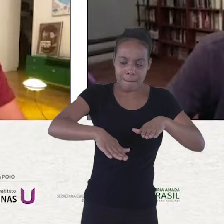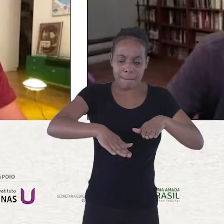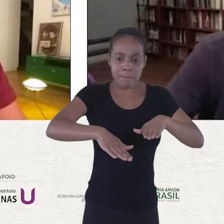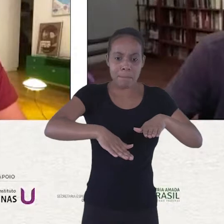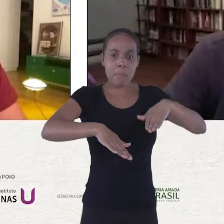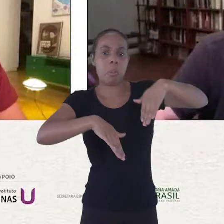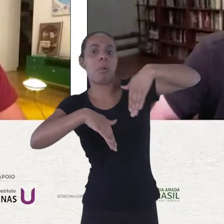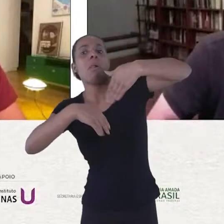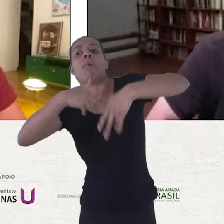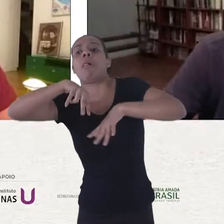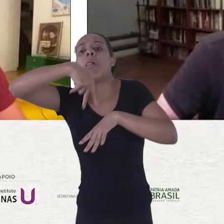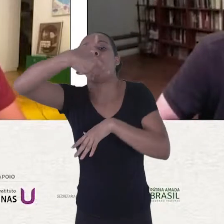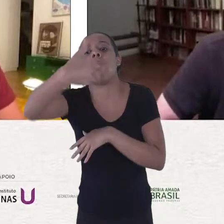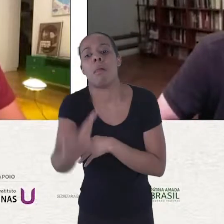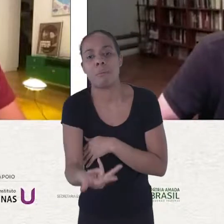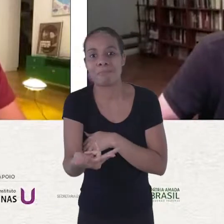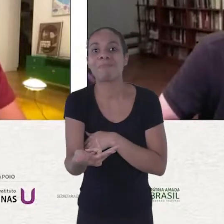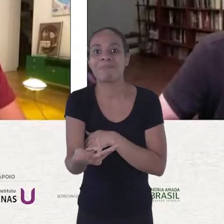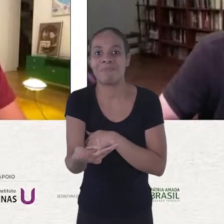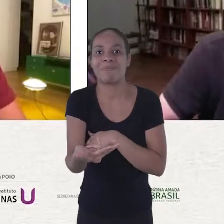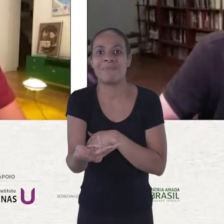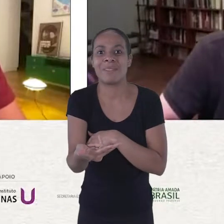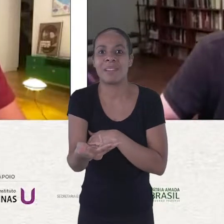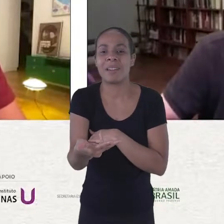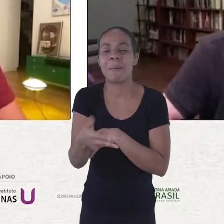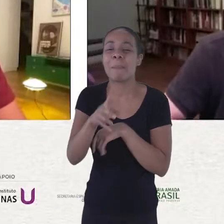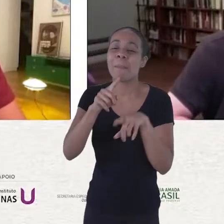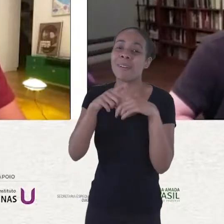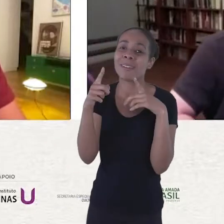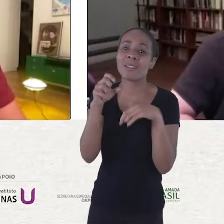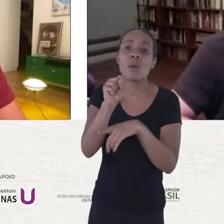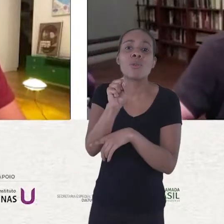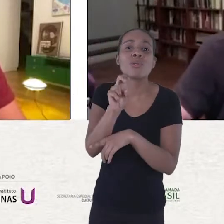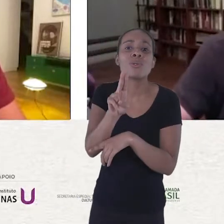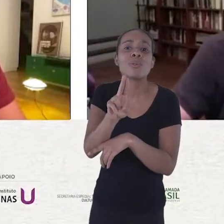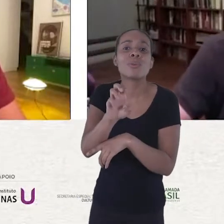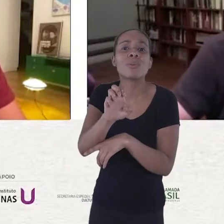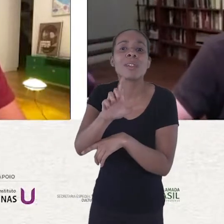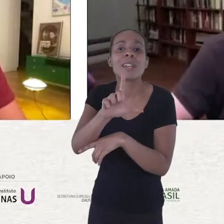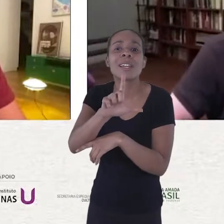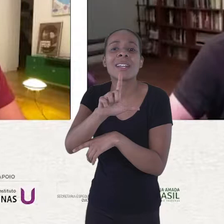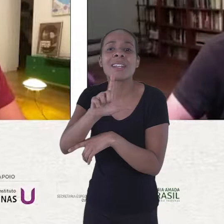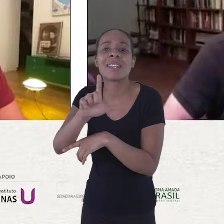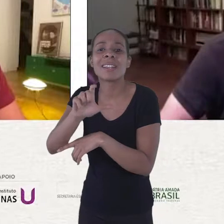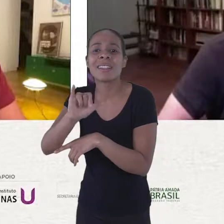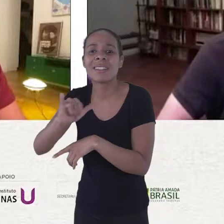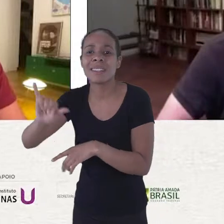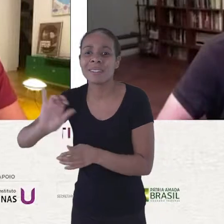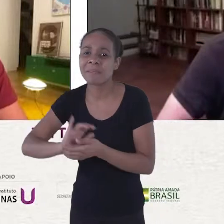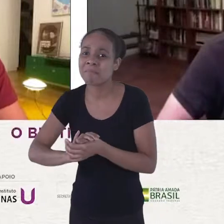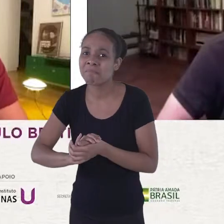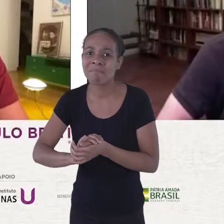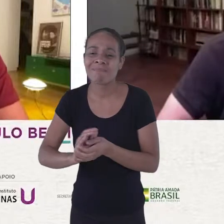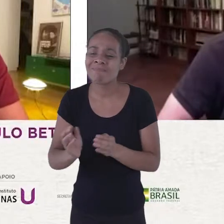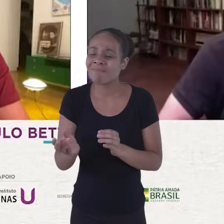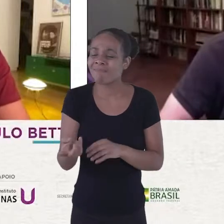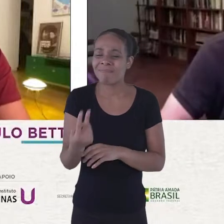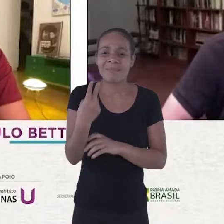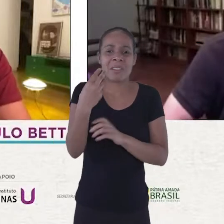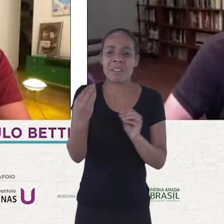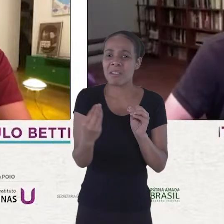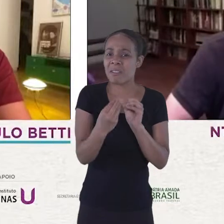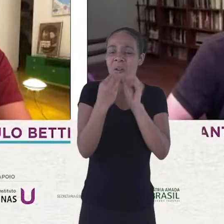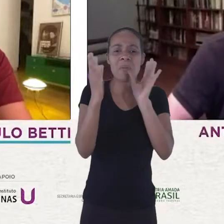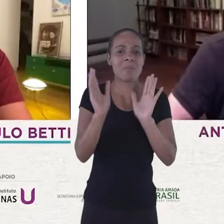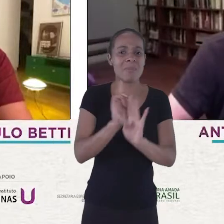que Sueli não beijou. O cheiro do bolo deu lugar ao iodo, mercúrio e lágrimas. Toda